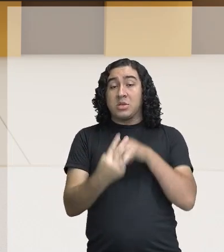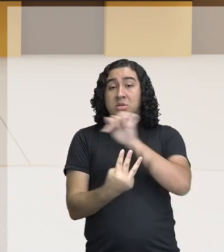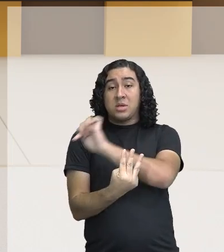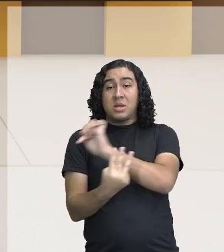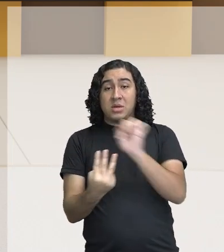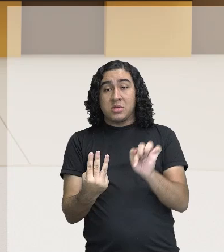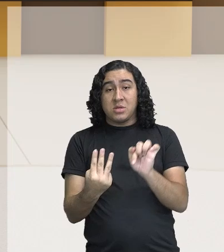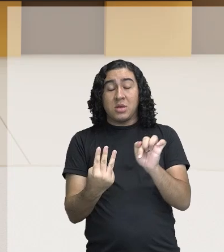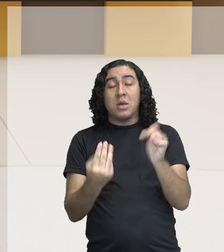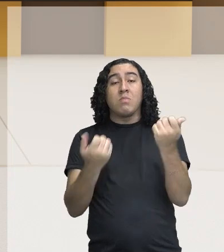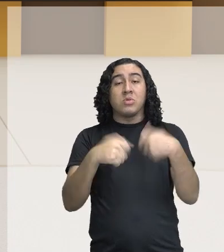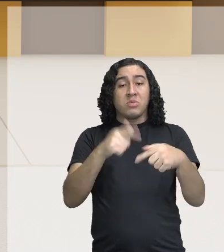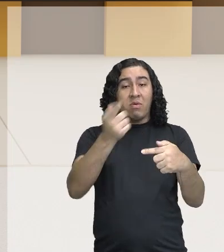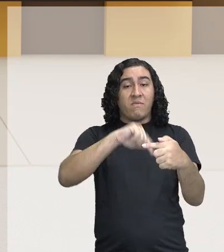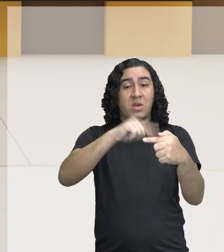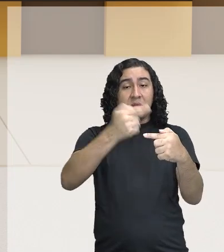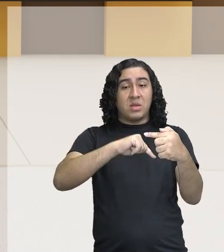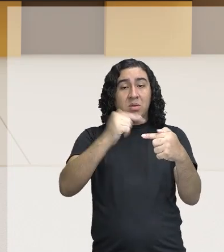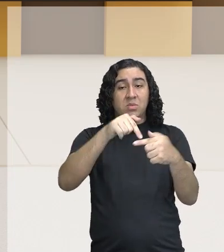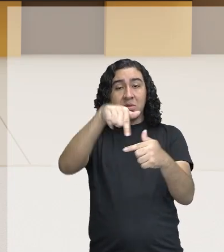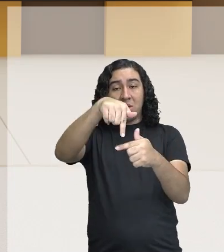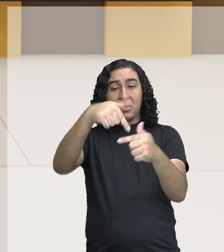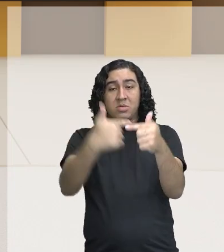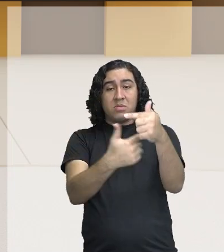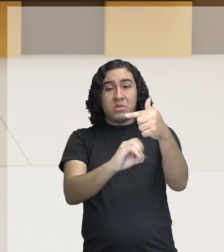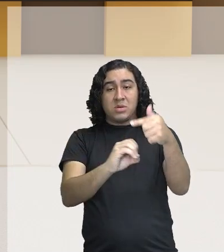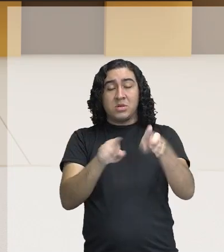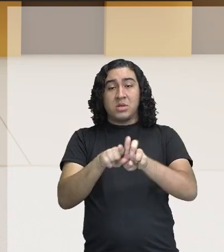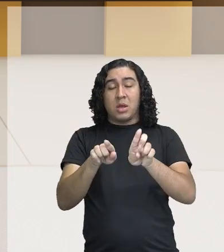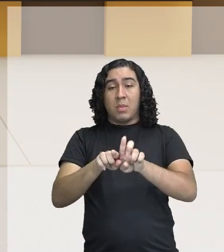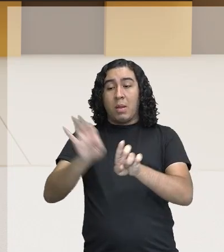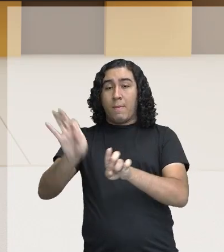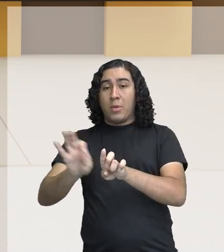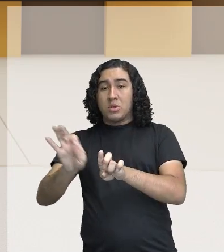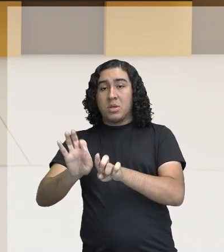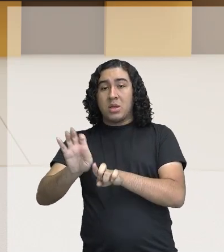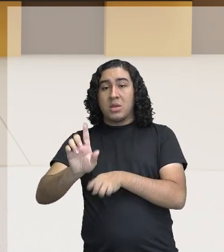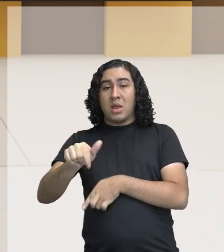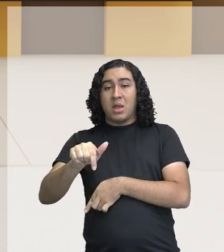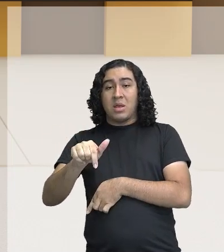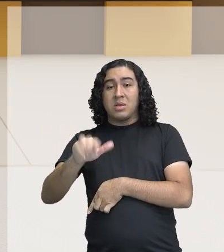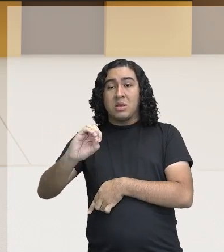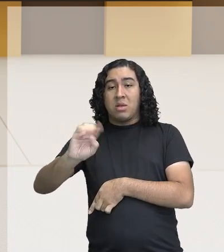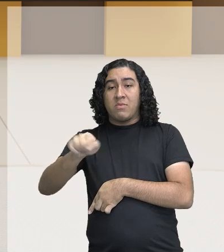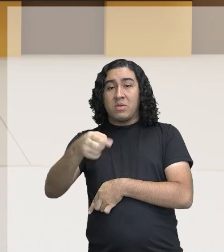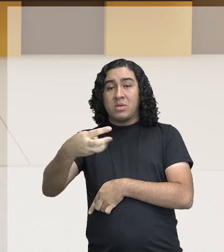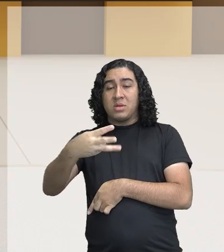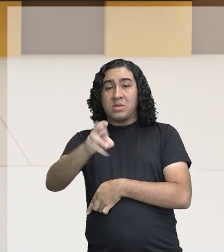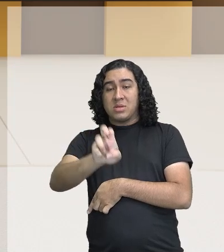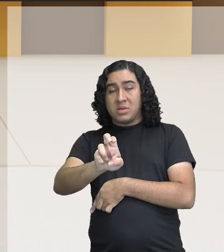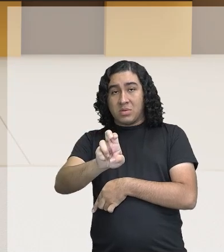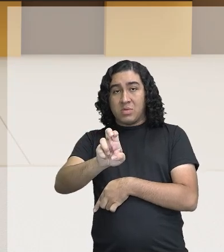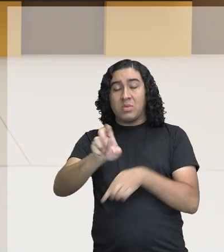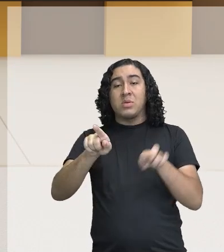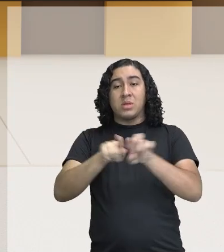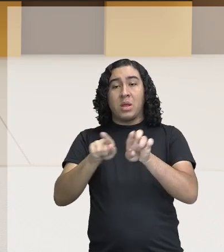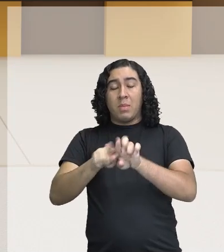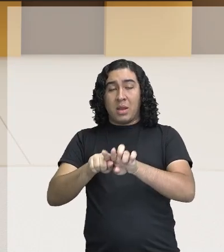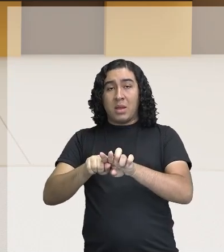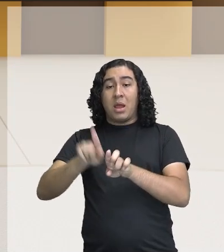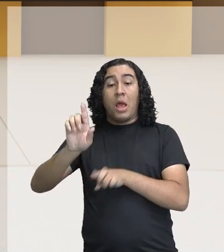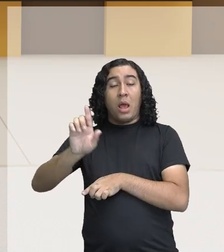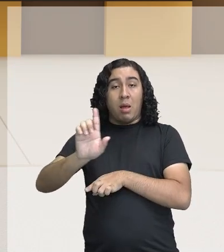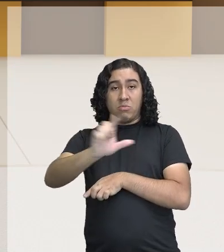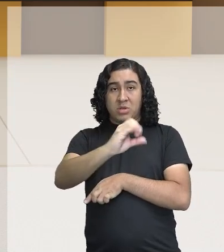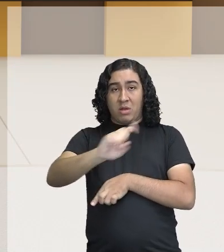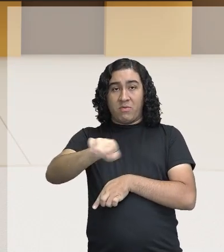Em forma de fração, que é 7 sobre 20, em número decimal, que é 0,35, e em porcentagem, que é